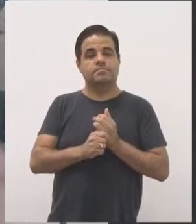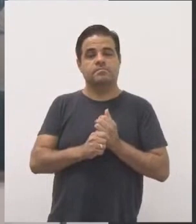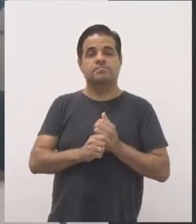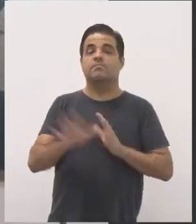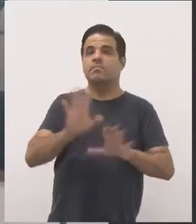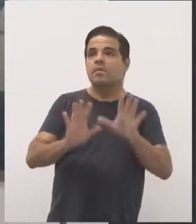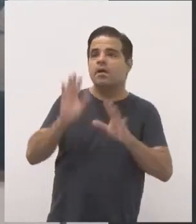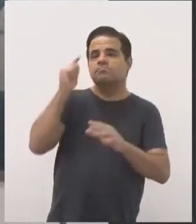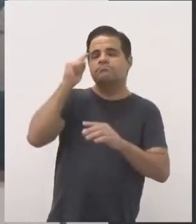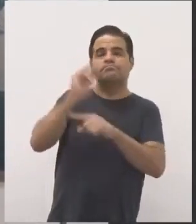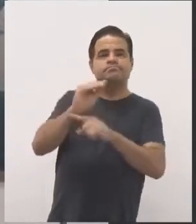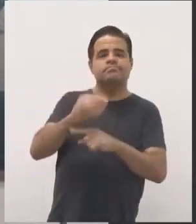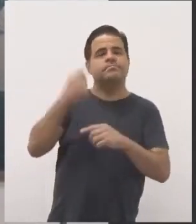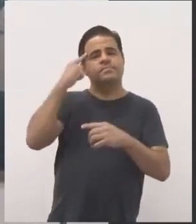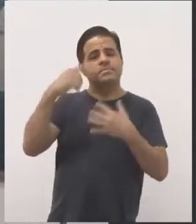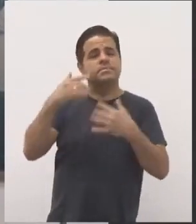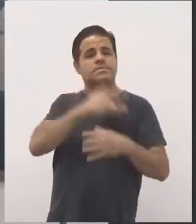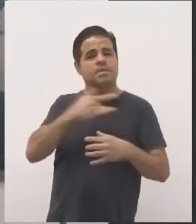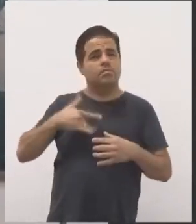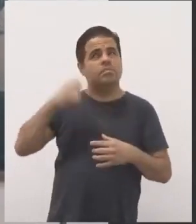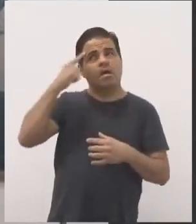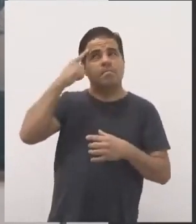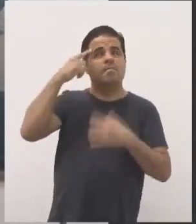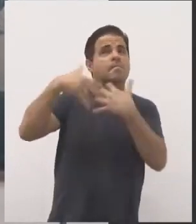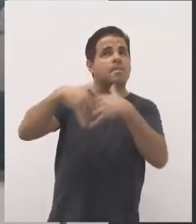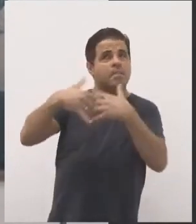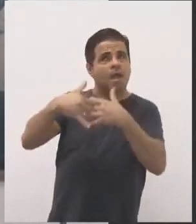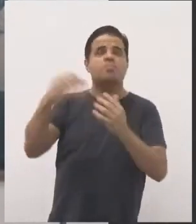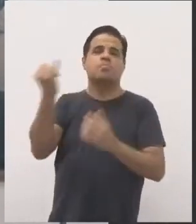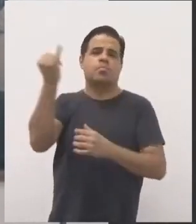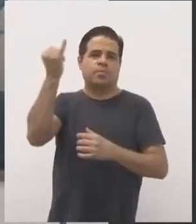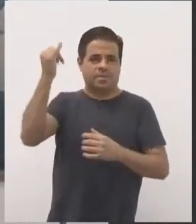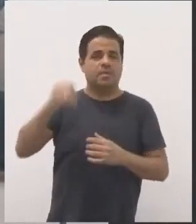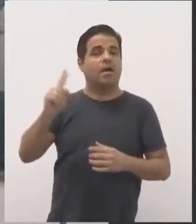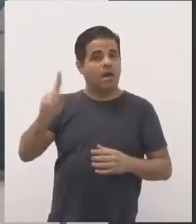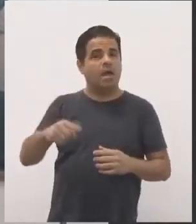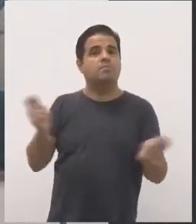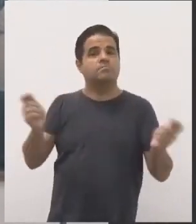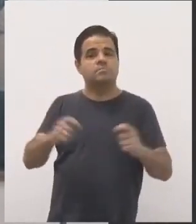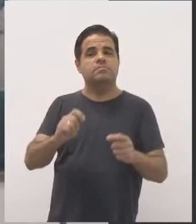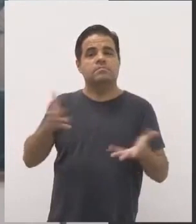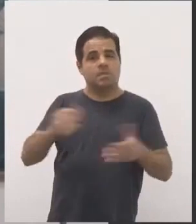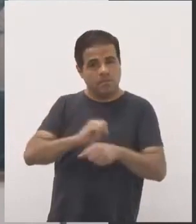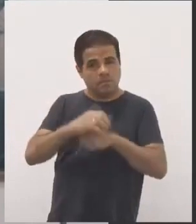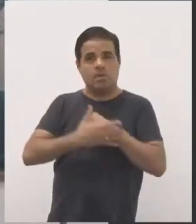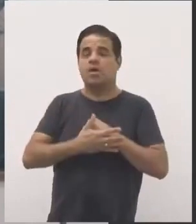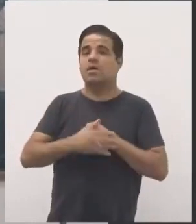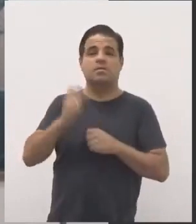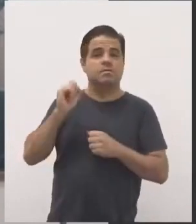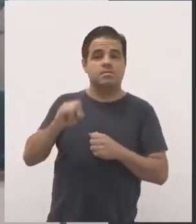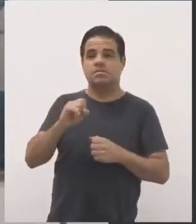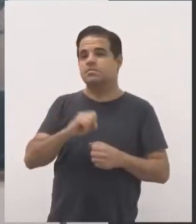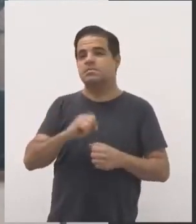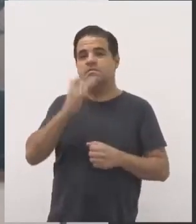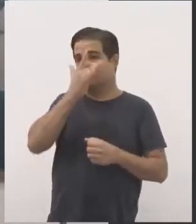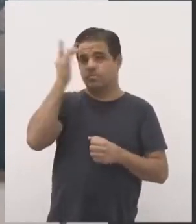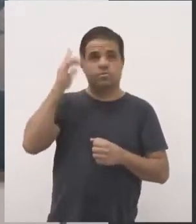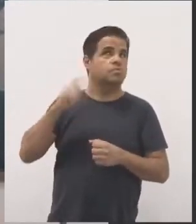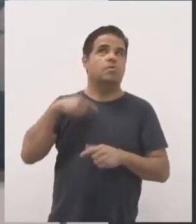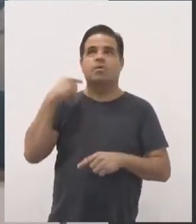da saúde mental do professor é fundamental? Sim, com certeza, porque, né, em tempo de pandemia, quem não surtou não entendeu